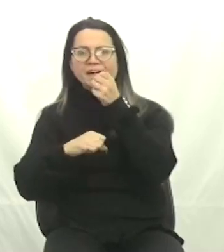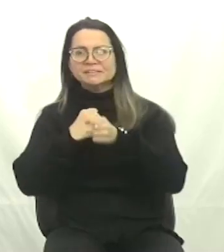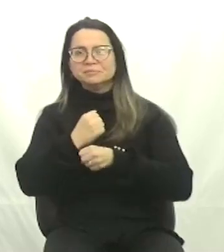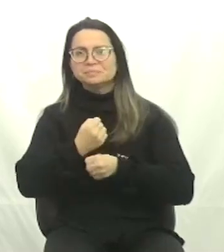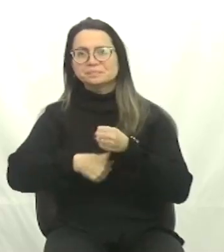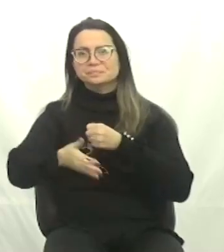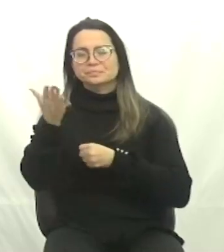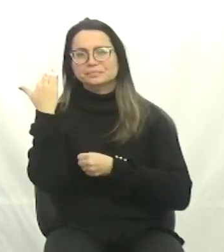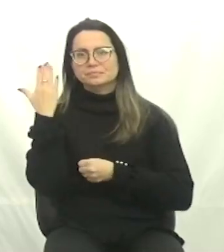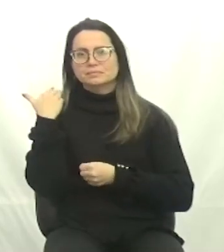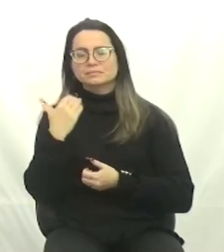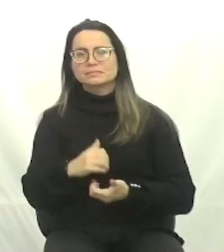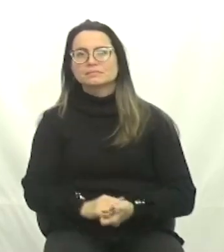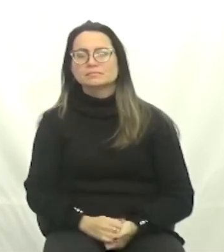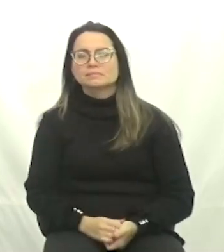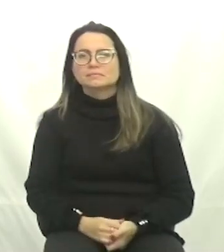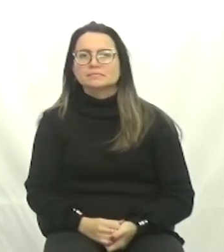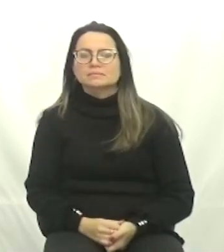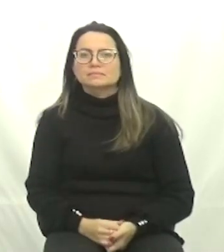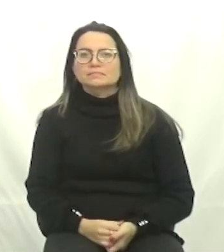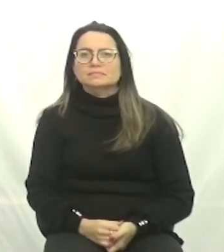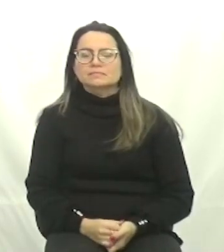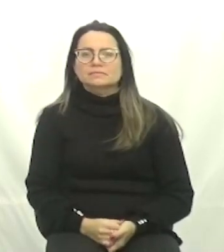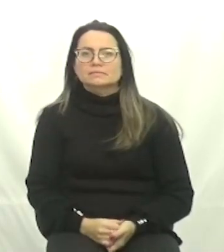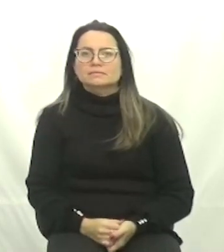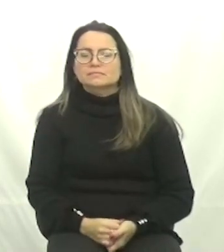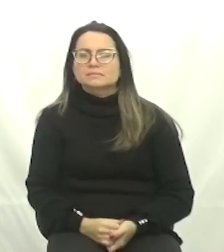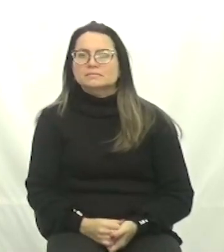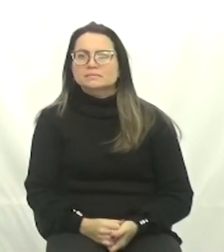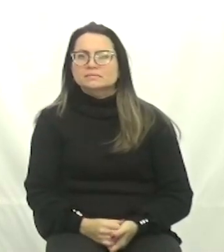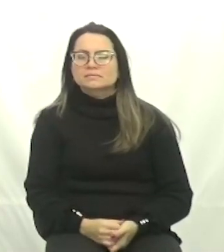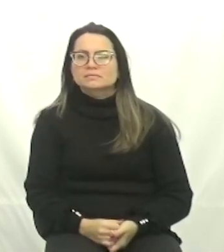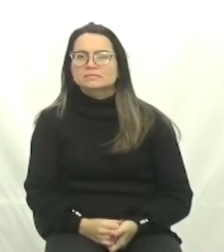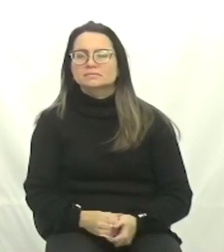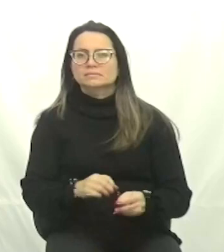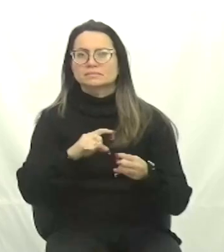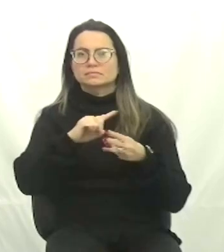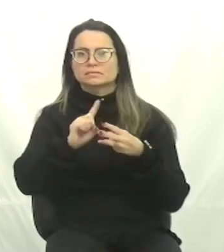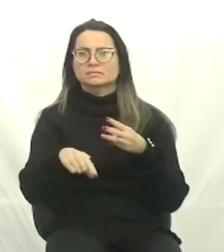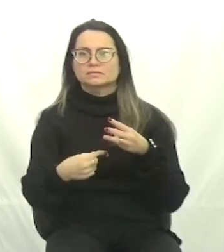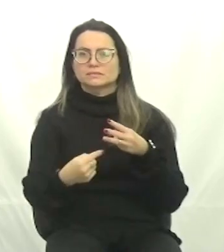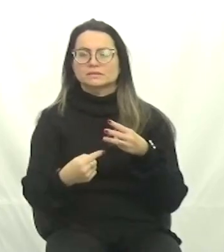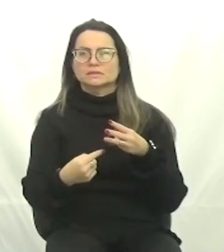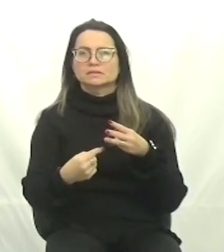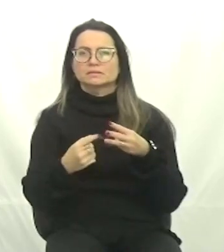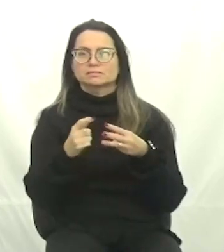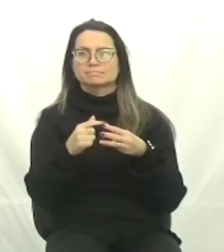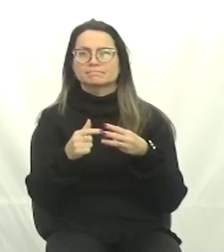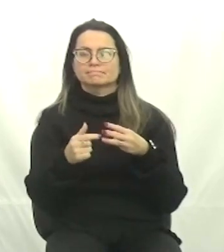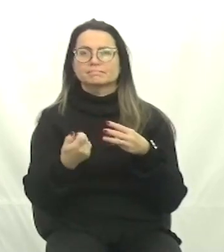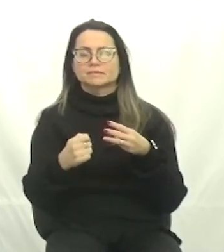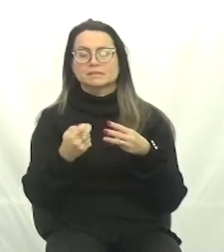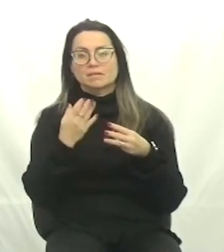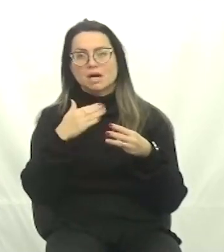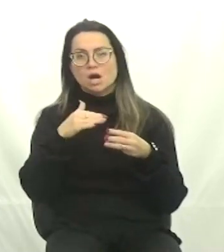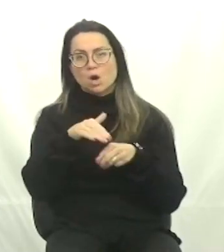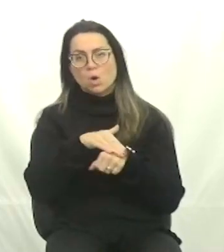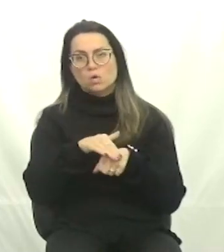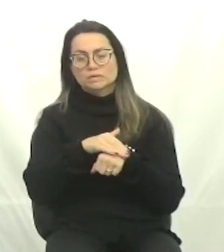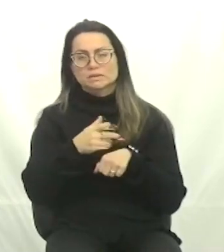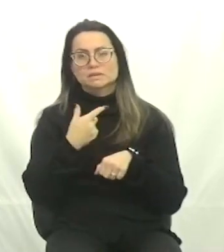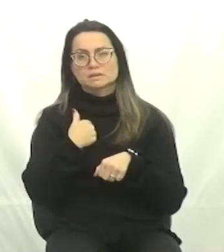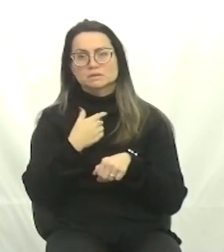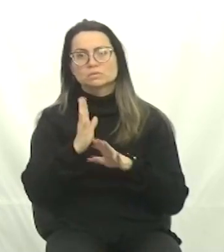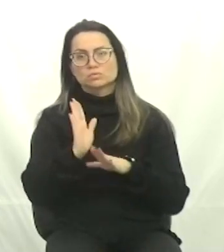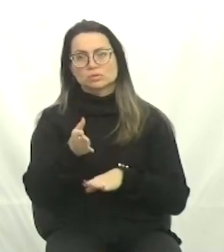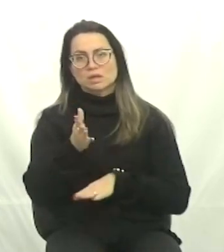junto ao IMA, os dois itens faltantes. São três pontos que precisavam ser abordados e acabei de tomar conhecimento de que